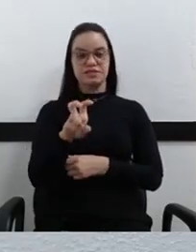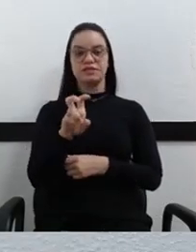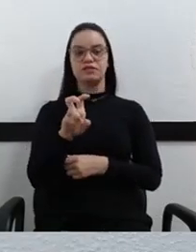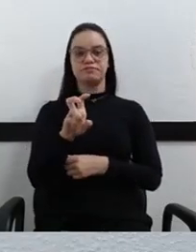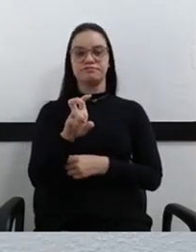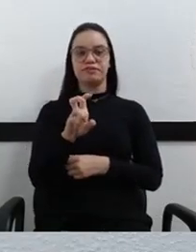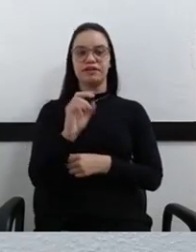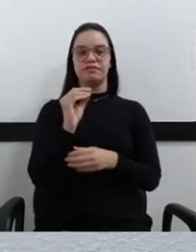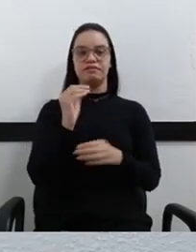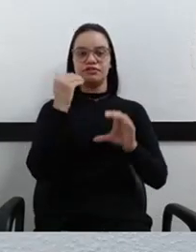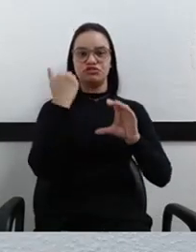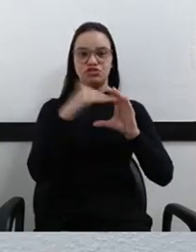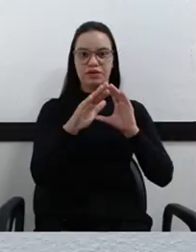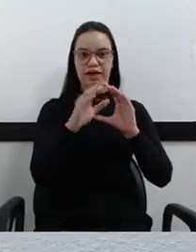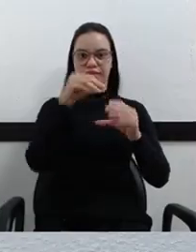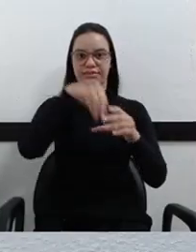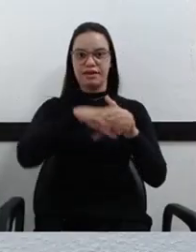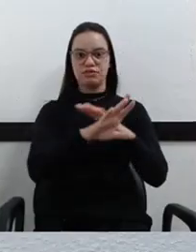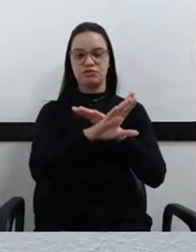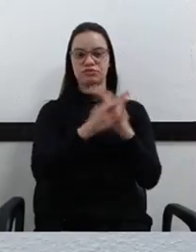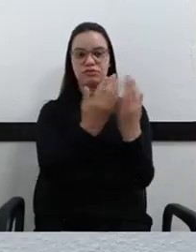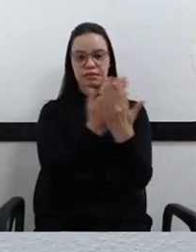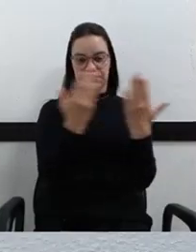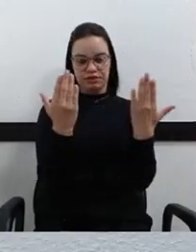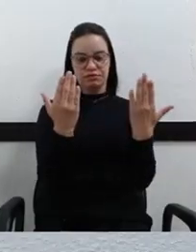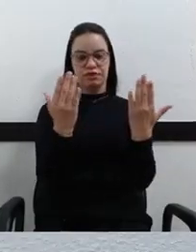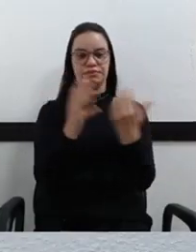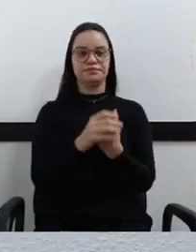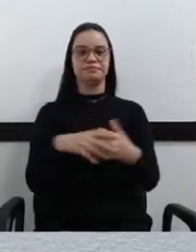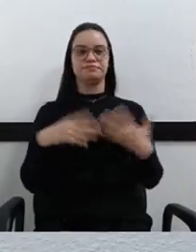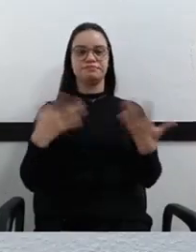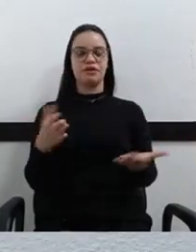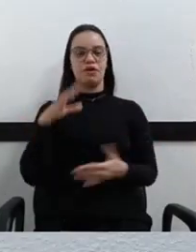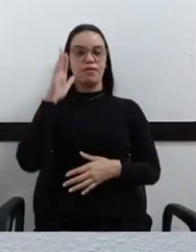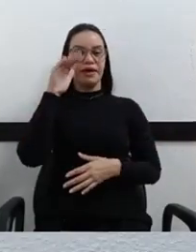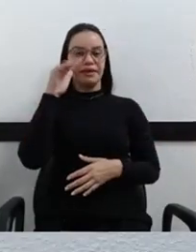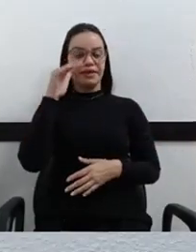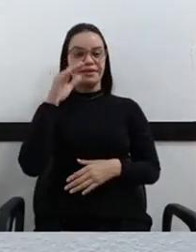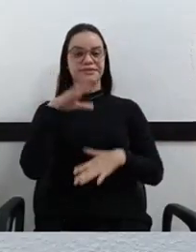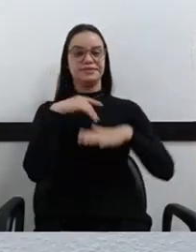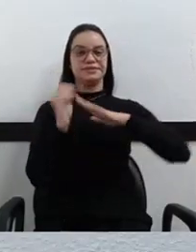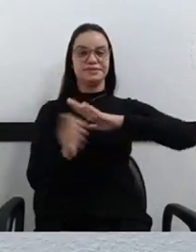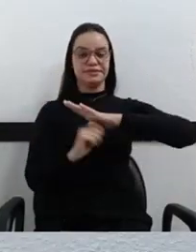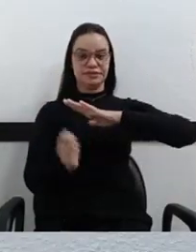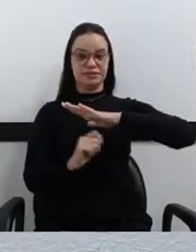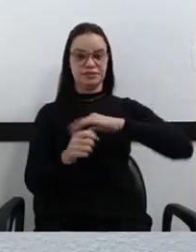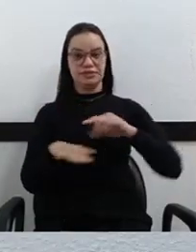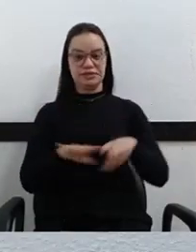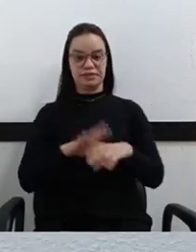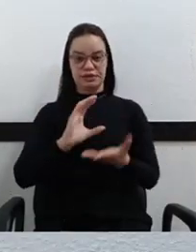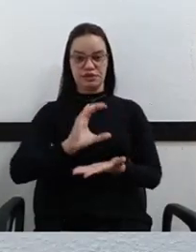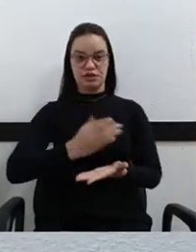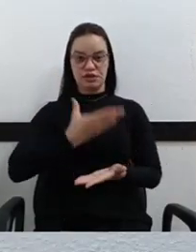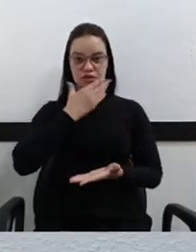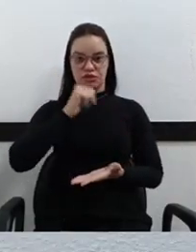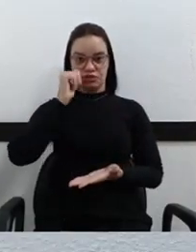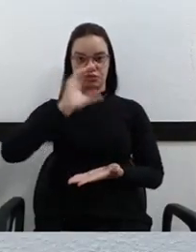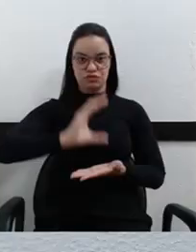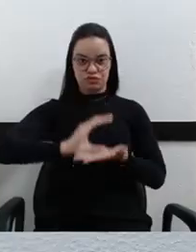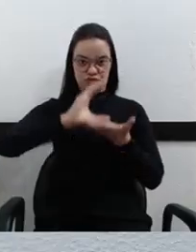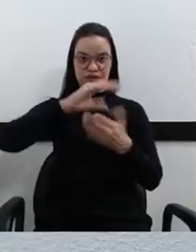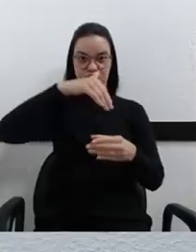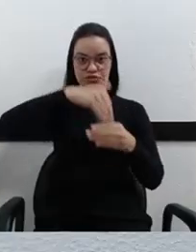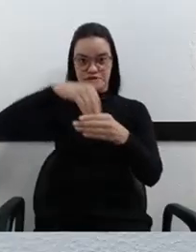no sistema. Como é o interesse da associação e dos conselheiros que assim